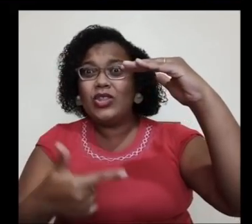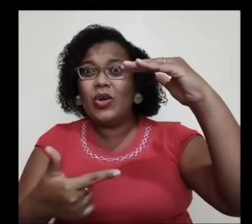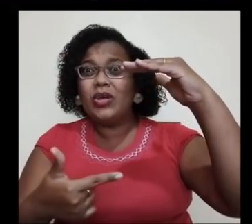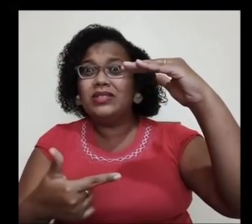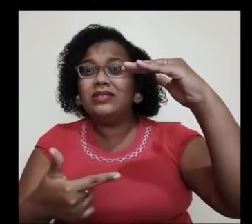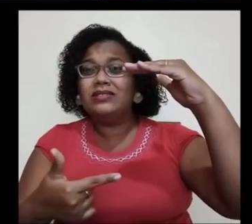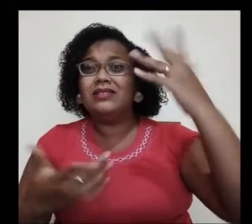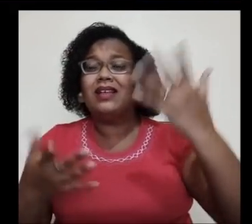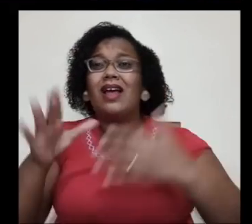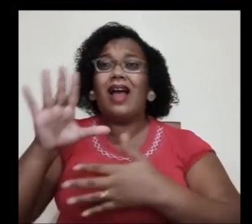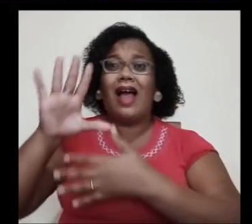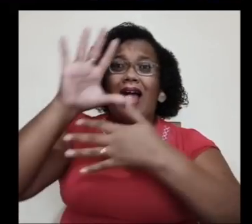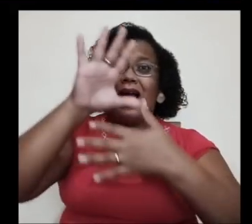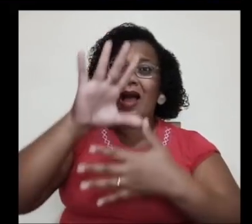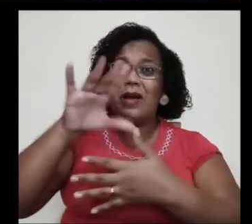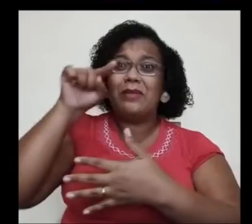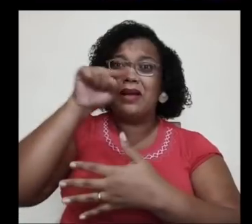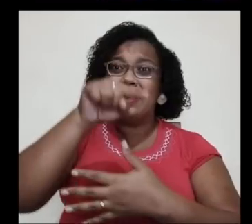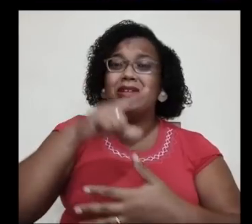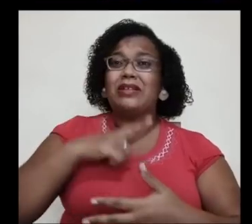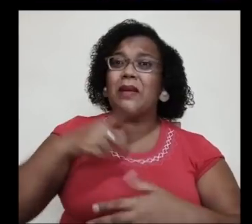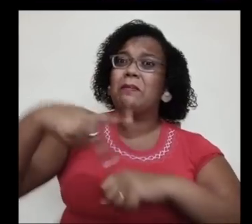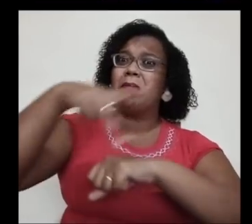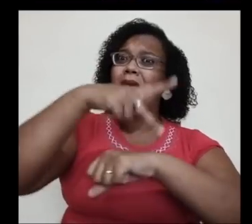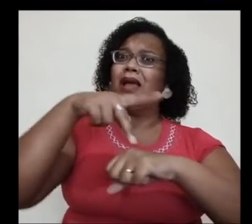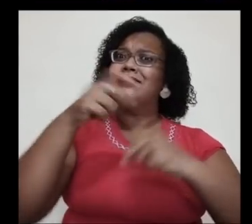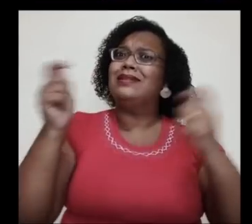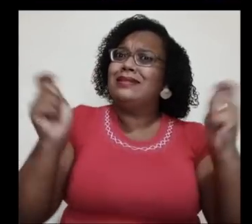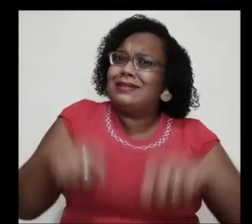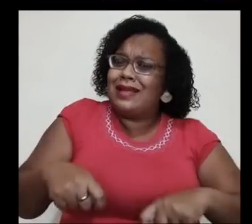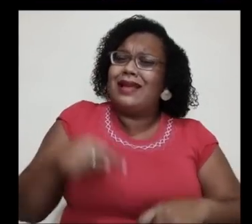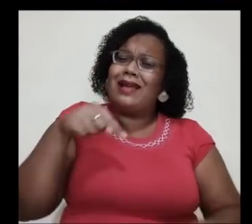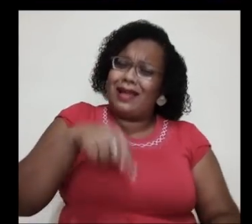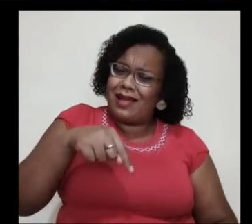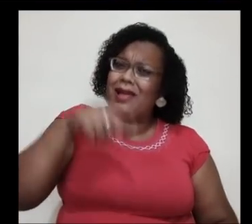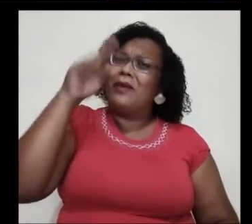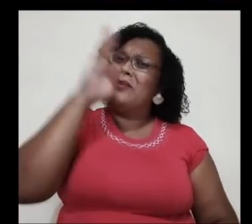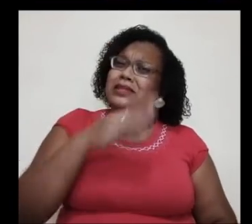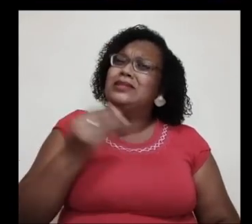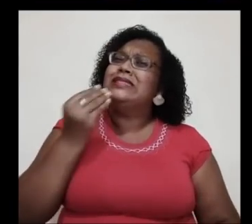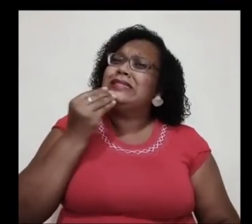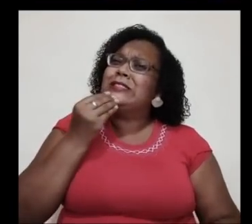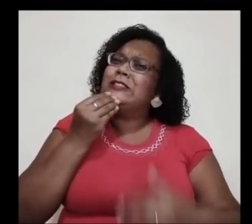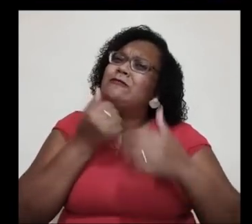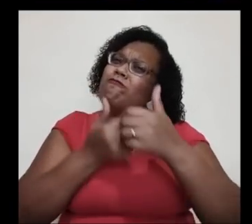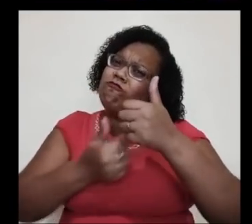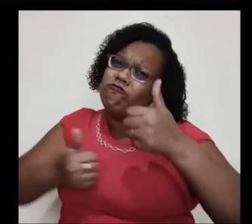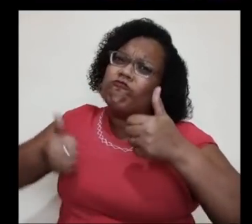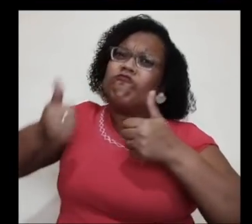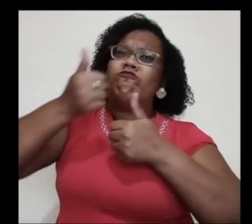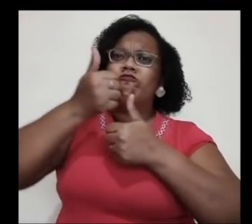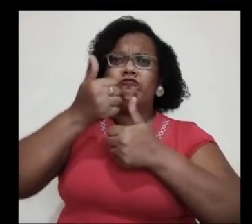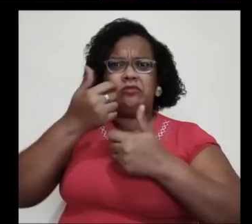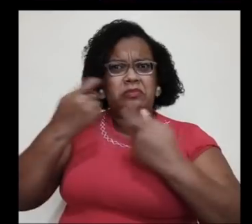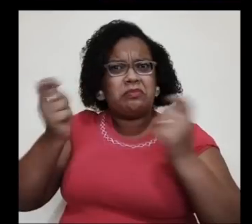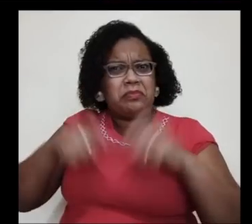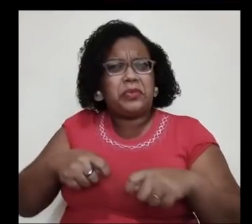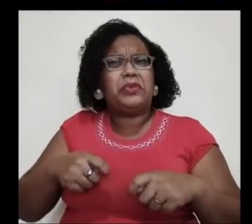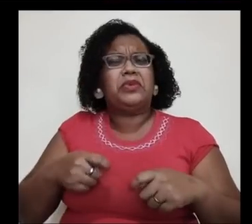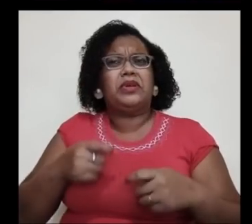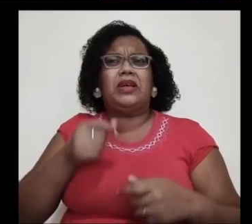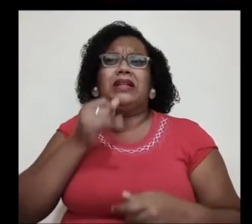na frente pela sua estrutura de ciência e tecnologia, como o Chile, o México ou Costa Rica. E o Brasil está, portanto, numa posição muito